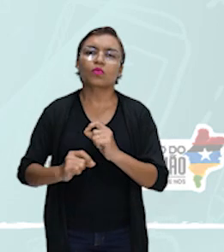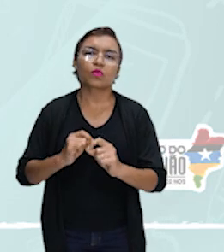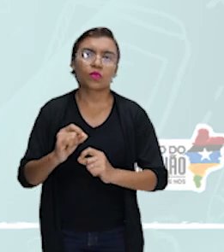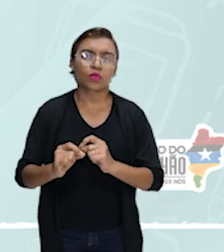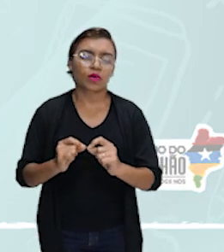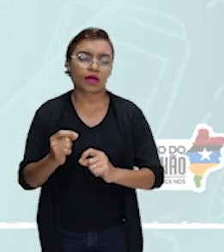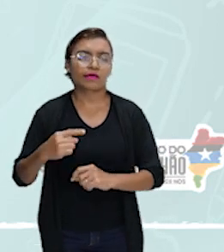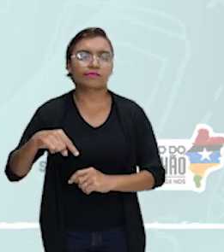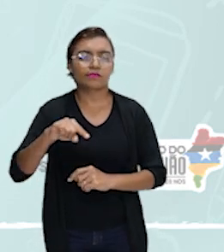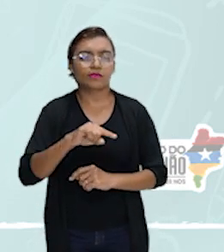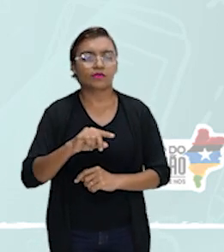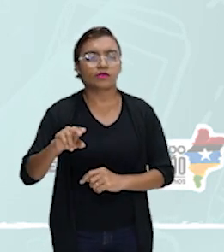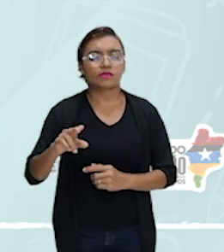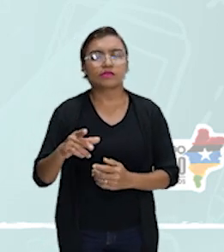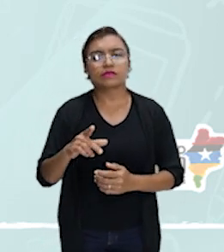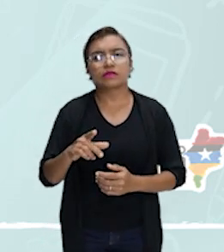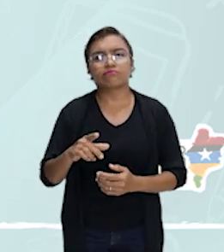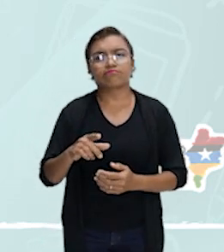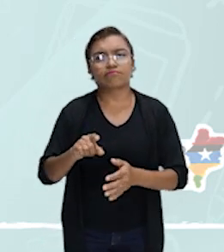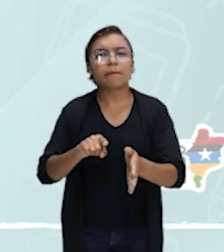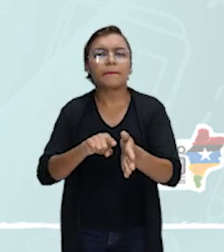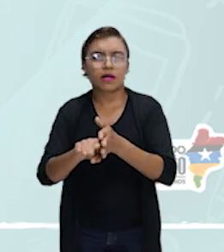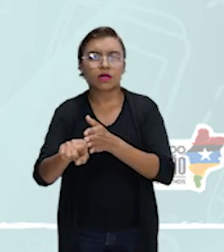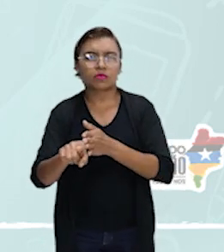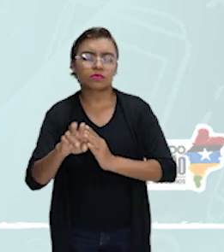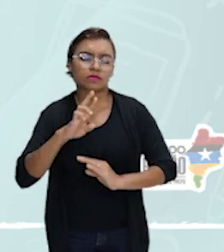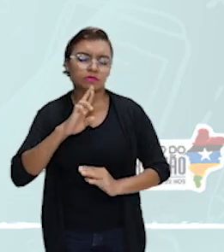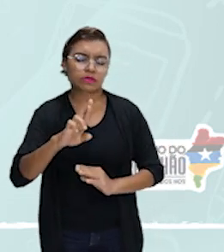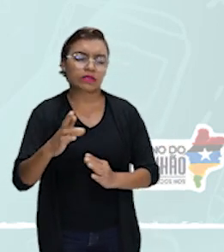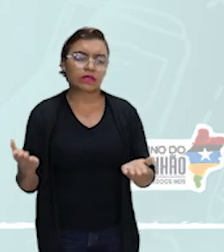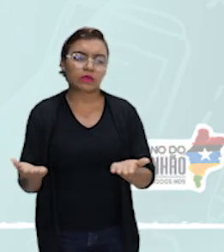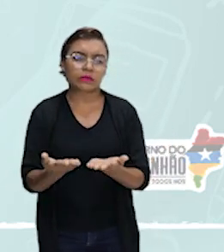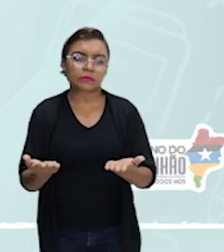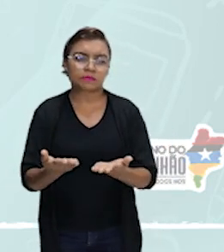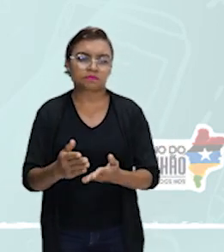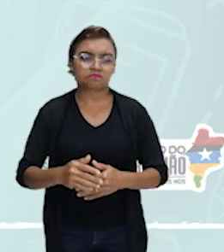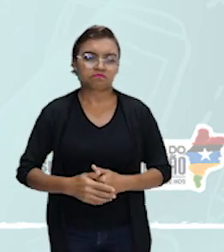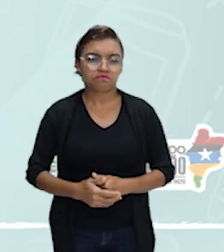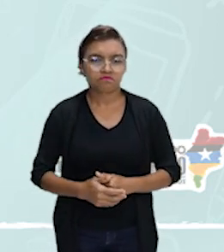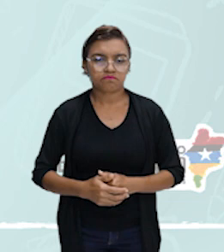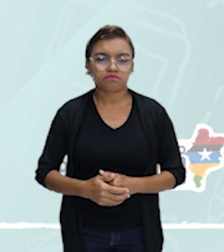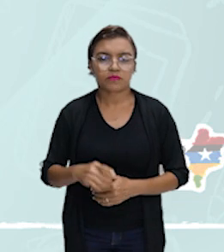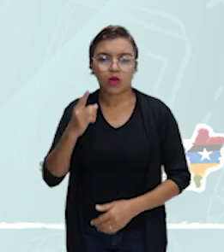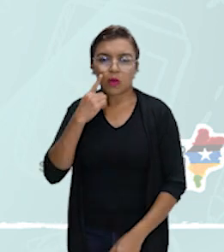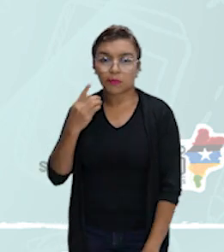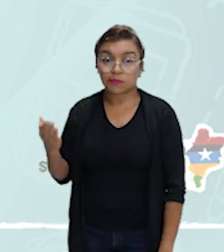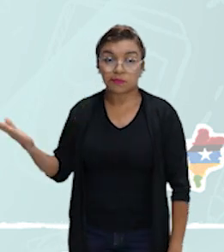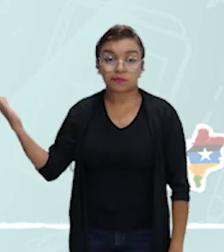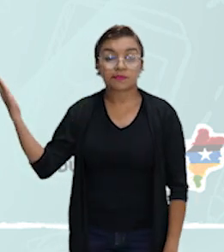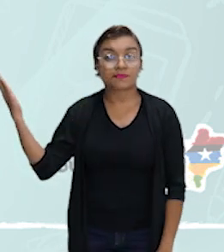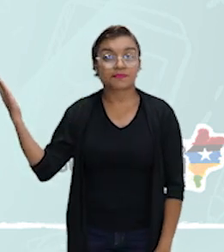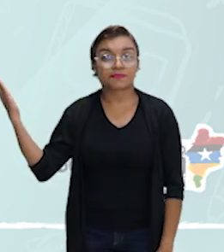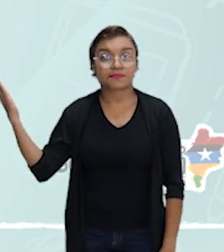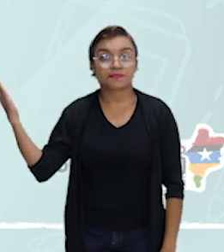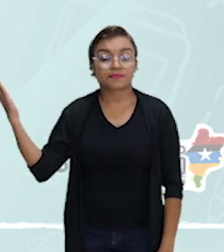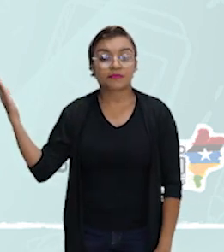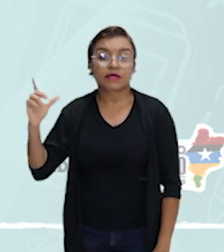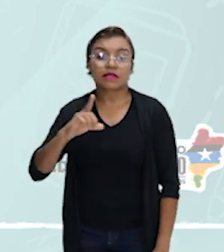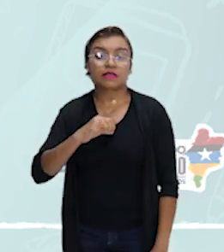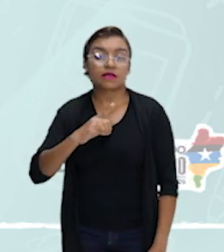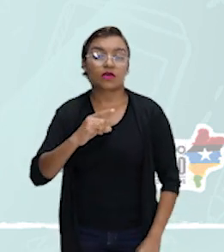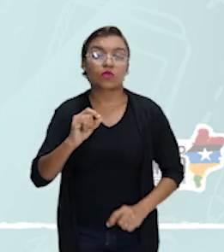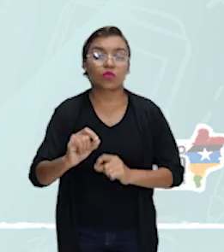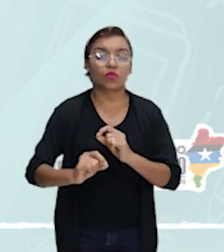vamos trabalhar uma questão com vocês. Ó. Faça as associações corretas. Então, nós temos